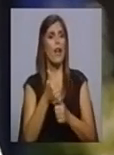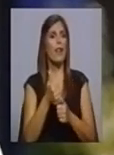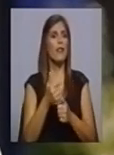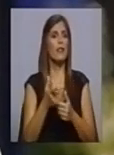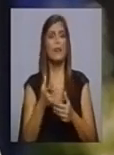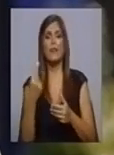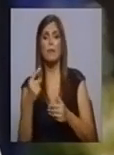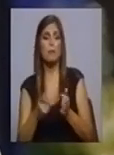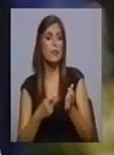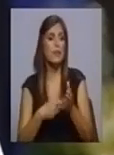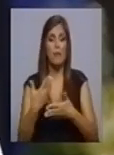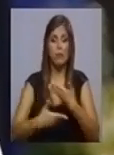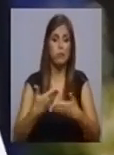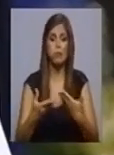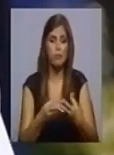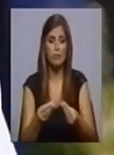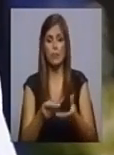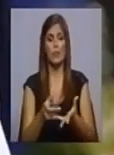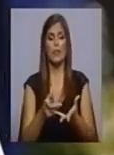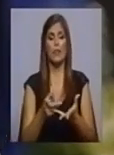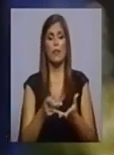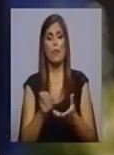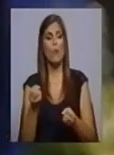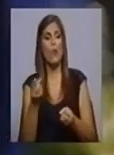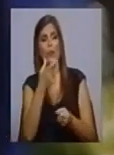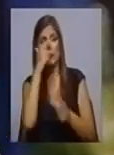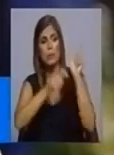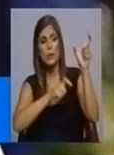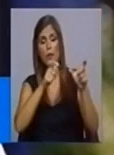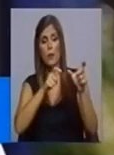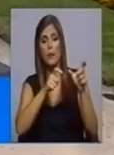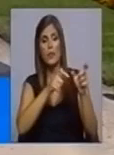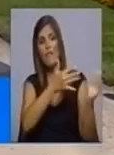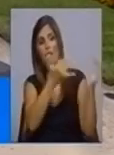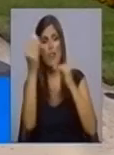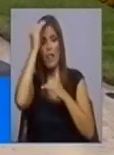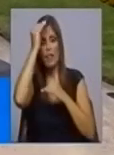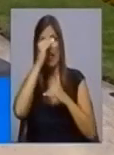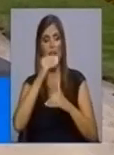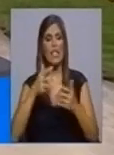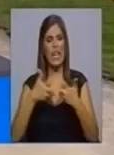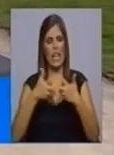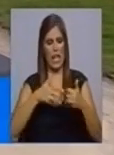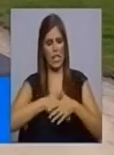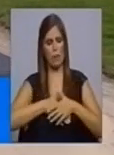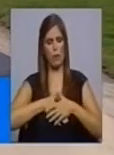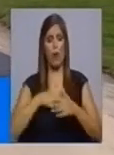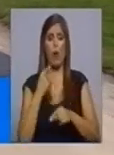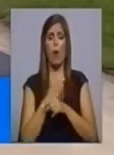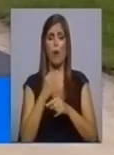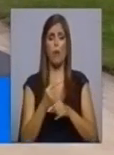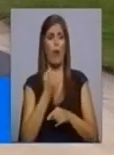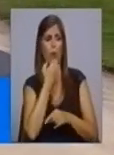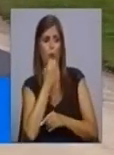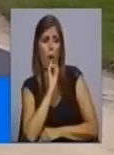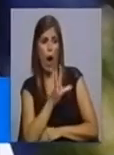agregado nessa altura muita gente que tinha vindo da província durante as guerras napoleónicas e que manifestava o seu descontentamento, porque era